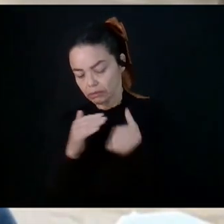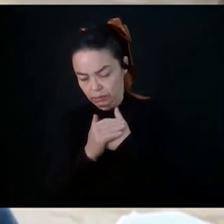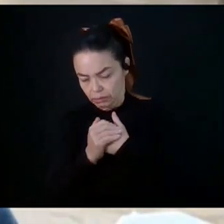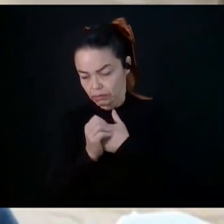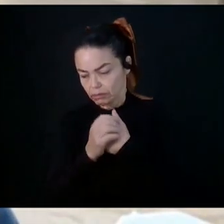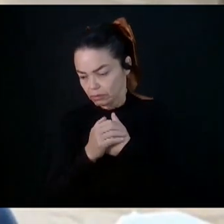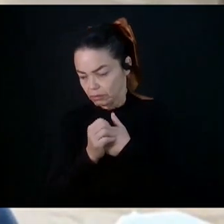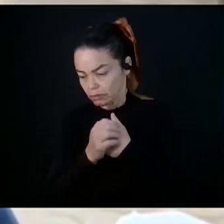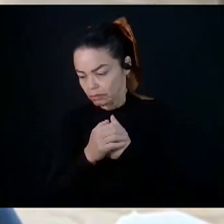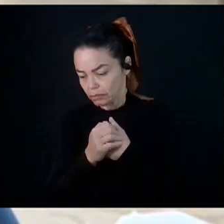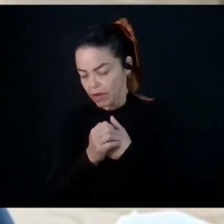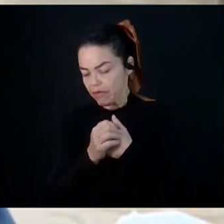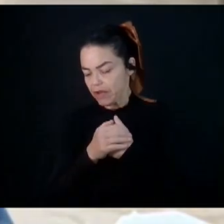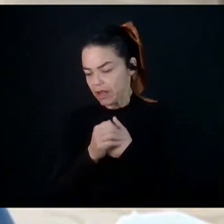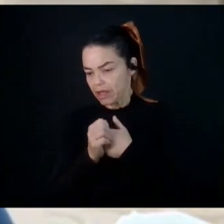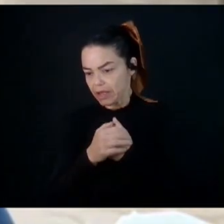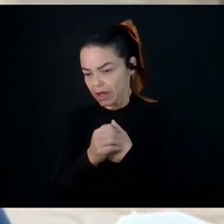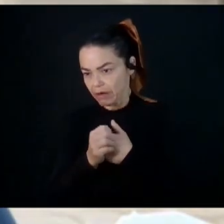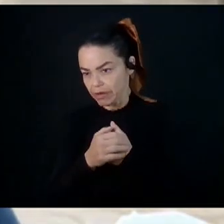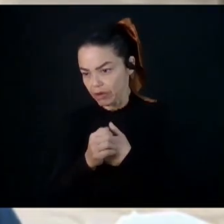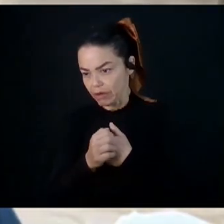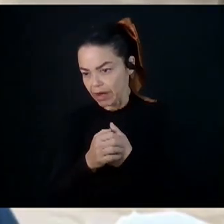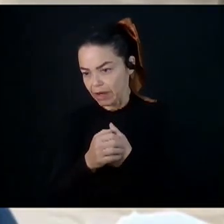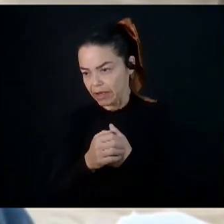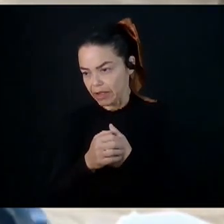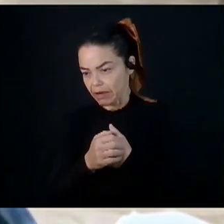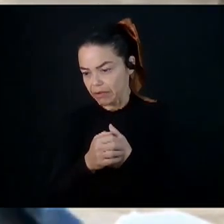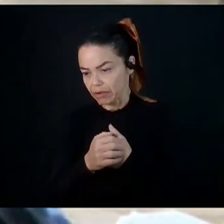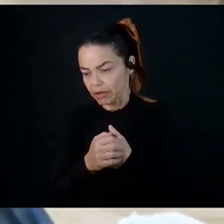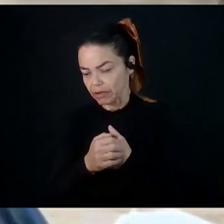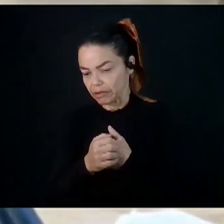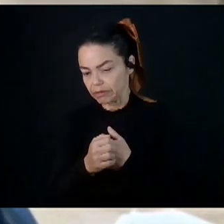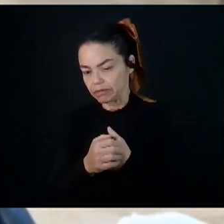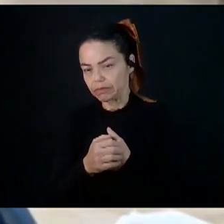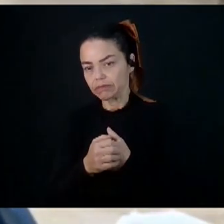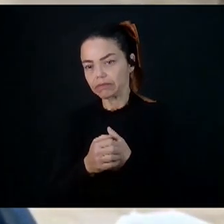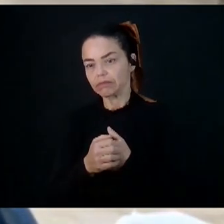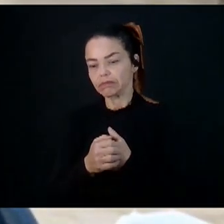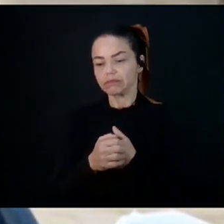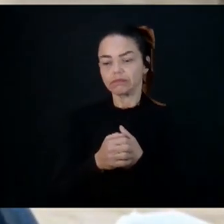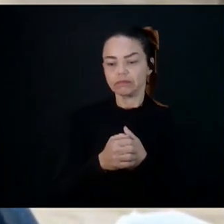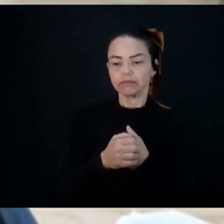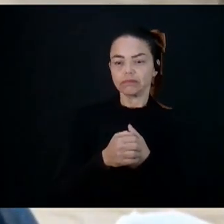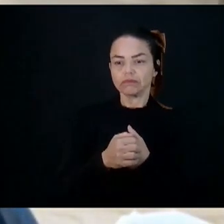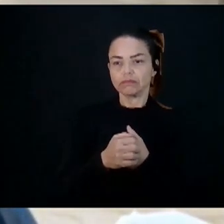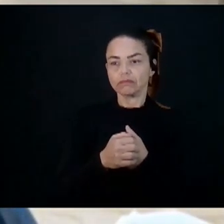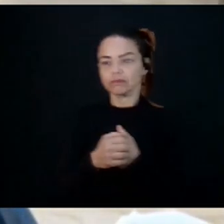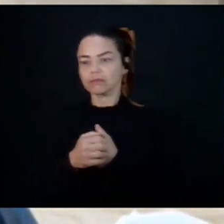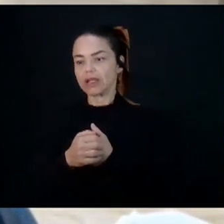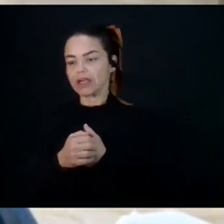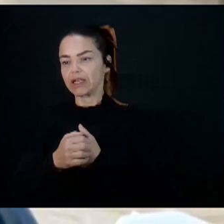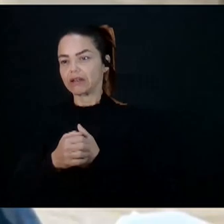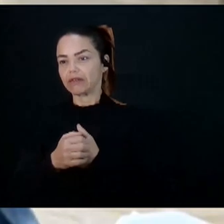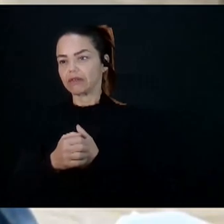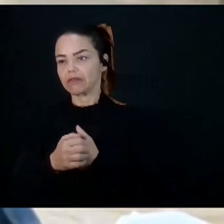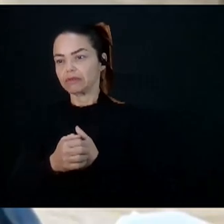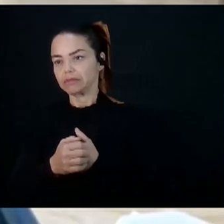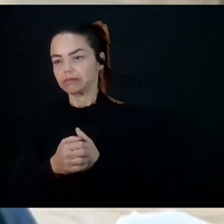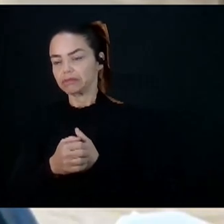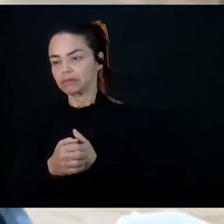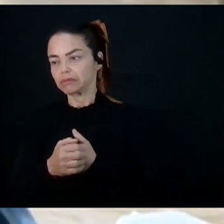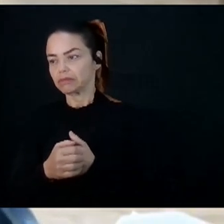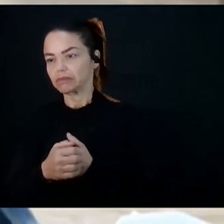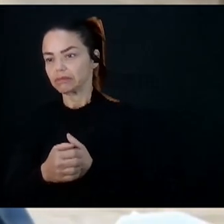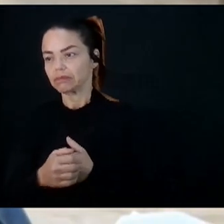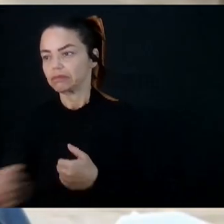questões psicológicas, é muito importante, porque eu só consigo enxergar o outro completamente se